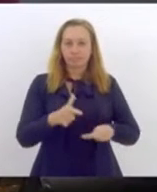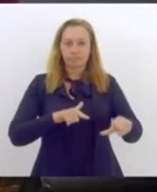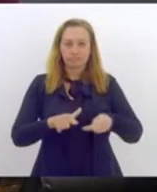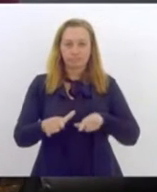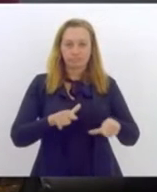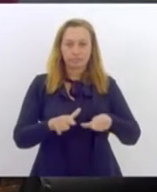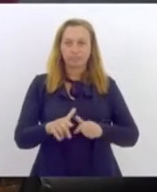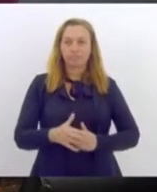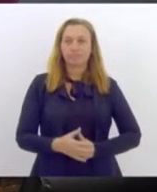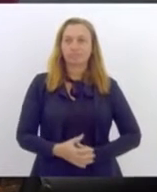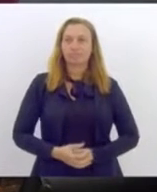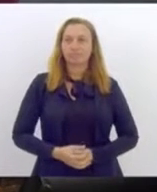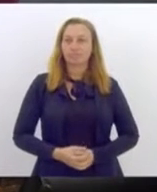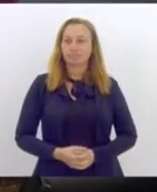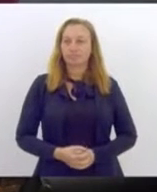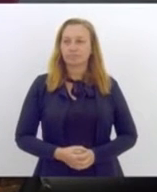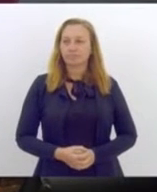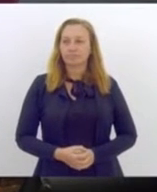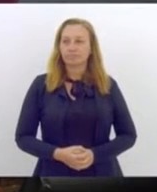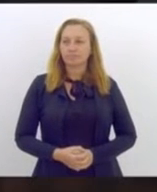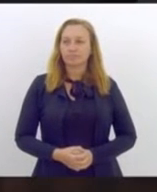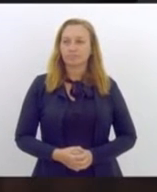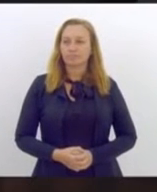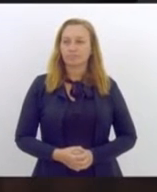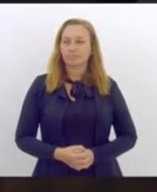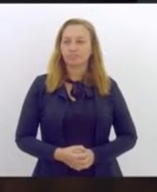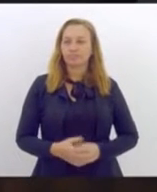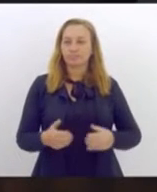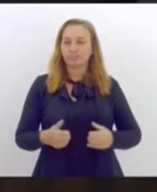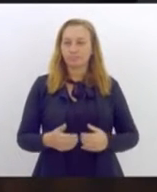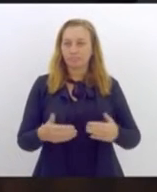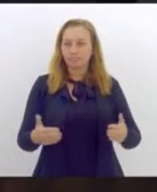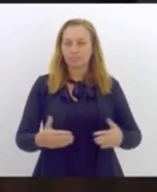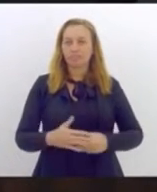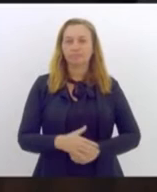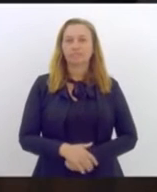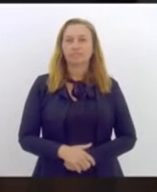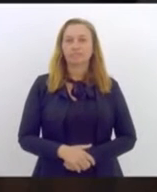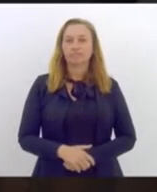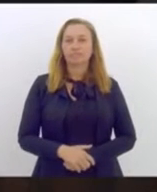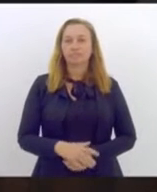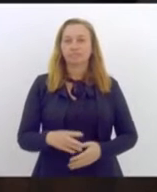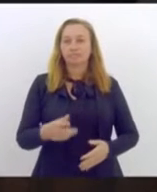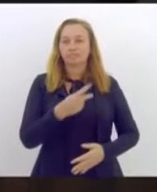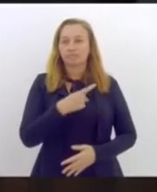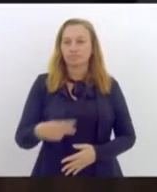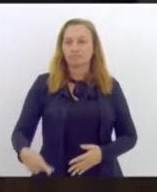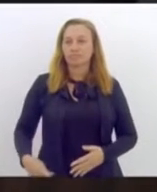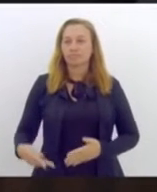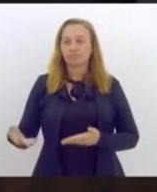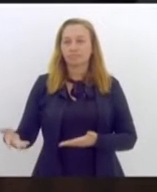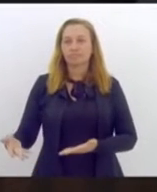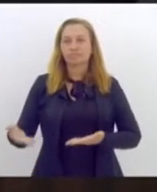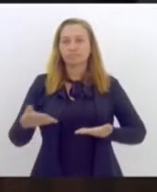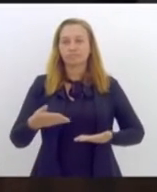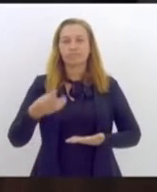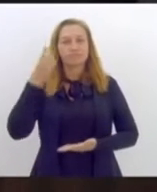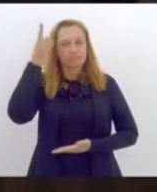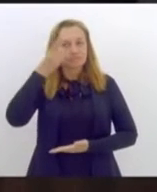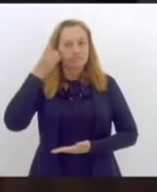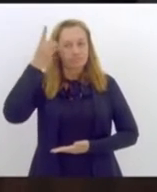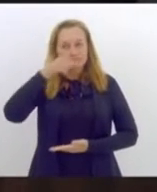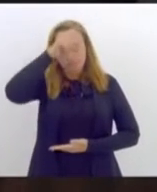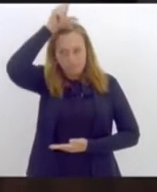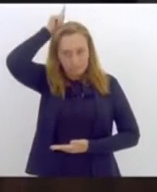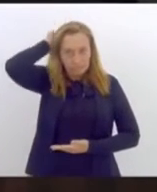iniciamos os nossos trabalho está aberto a sessão a presidência convido o senhor Deputado